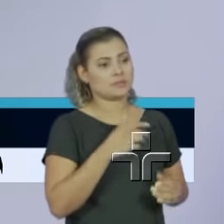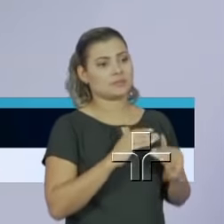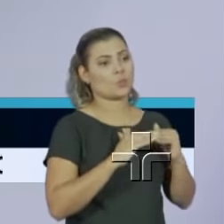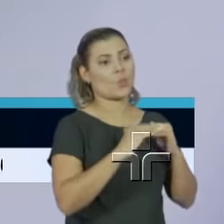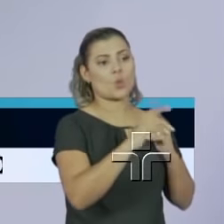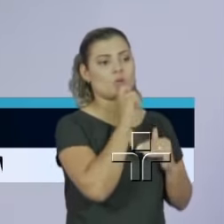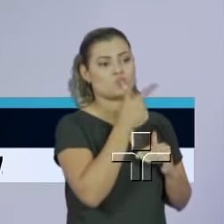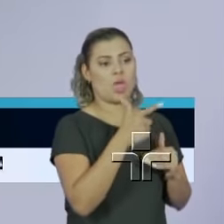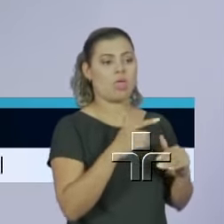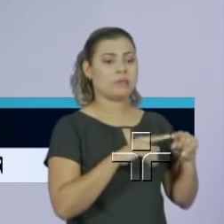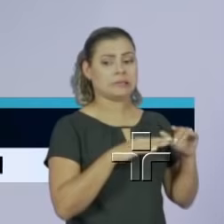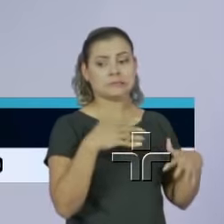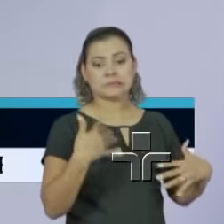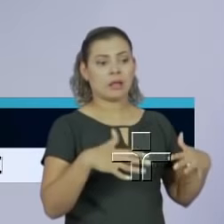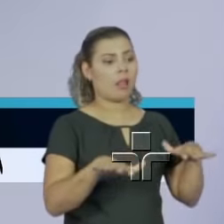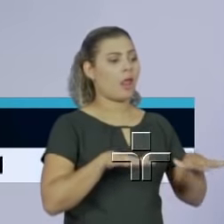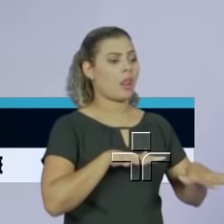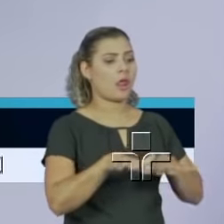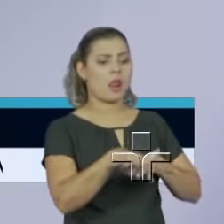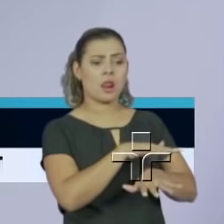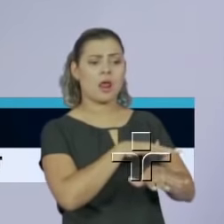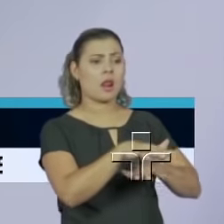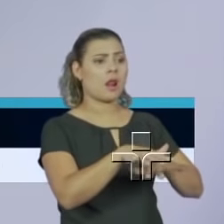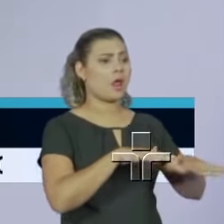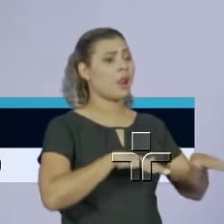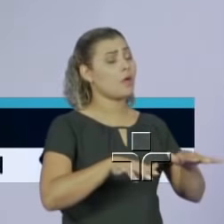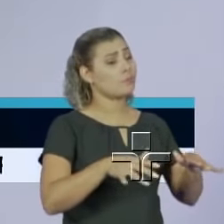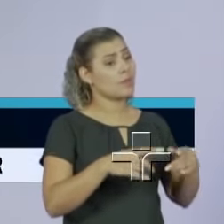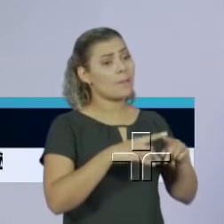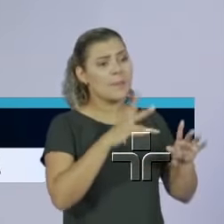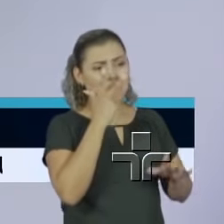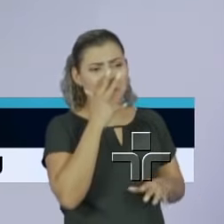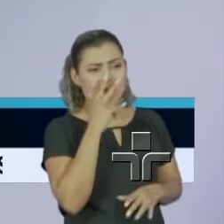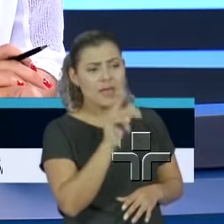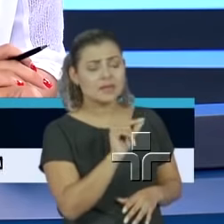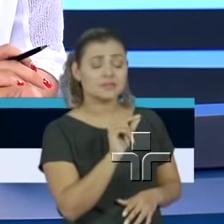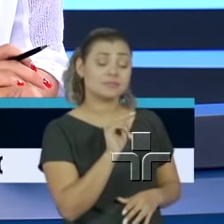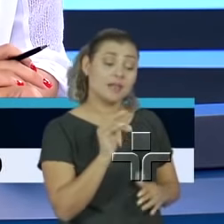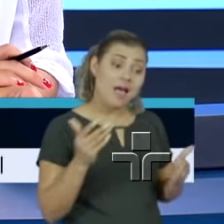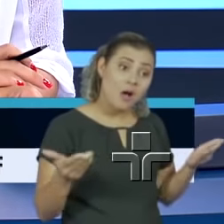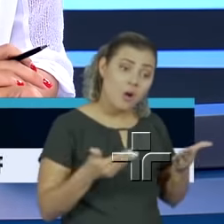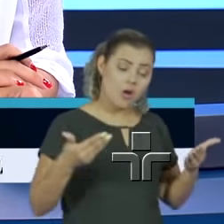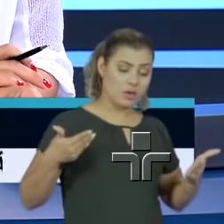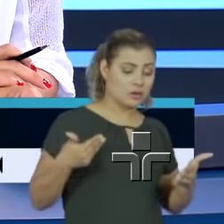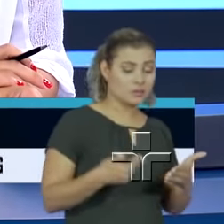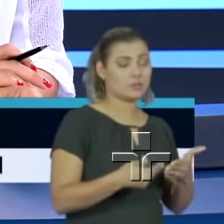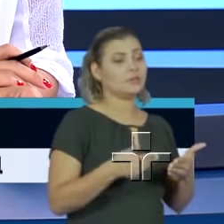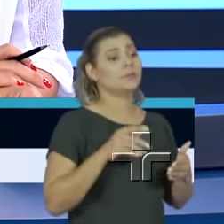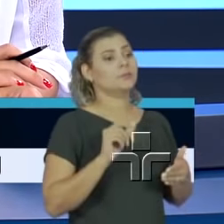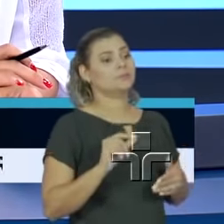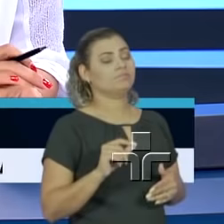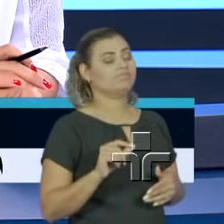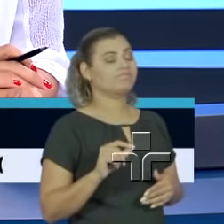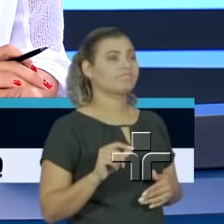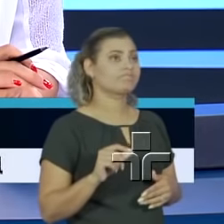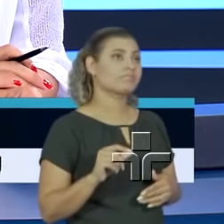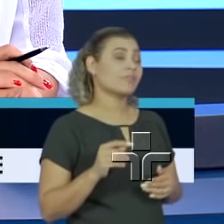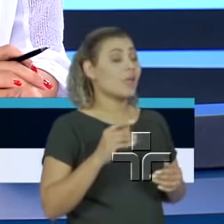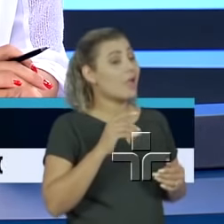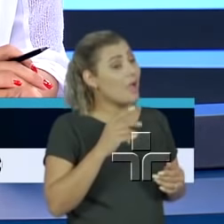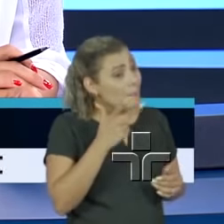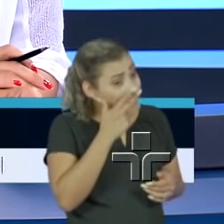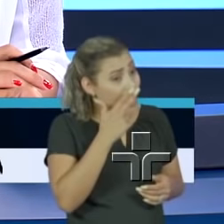pode levar a uma conflagração mais ampla. Não me parece que o mais provável, nesse momento, seja uma